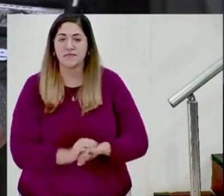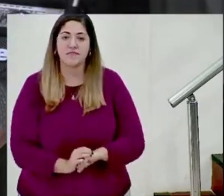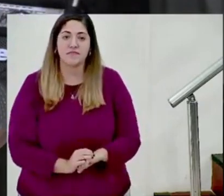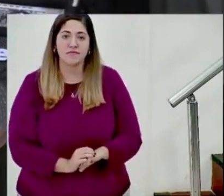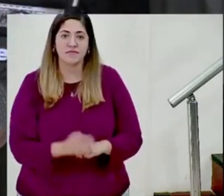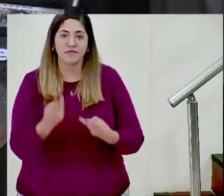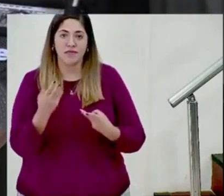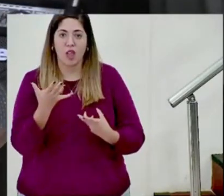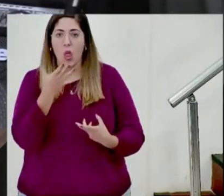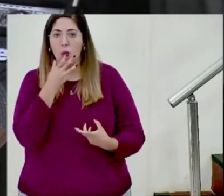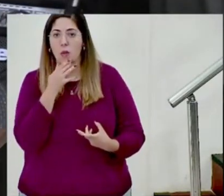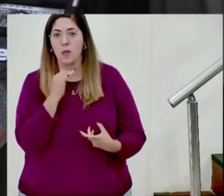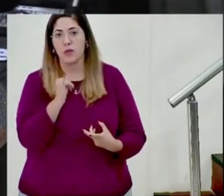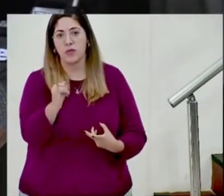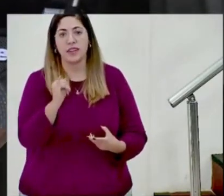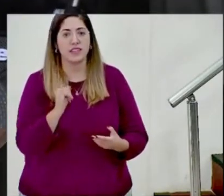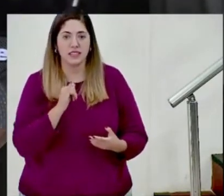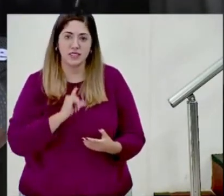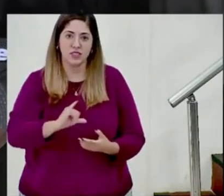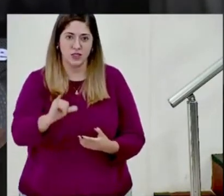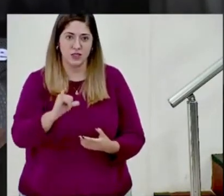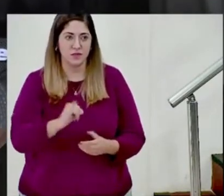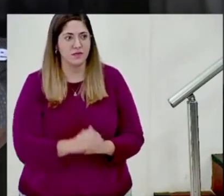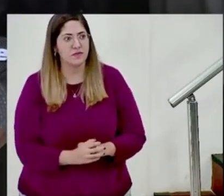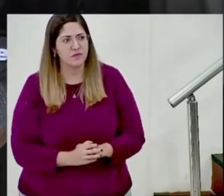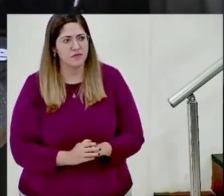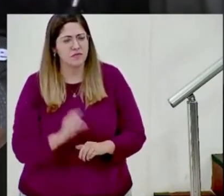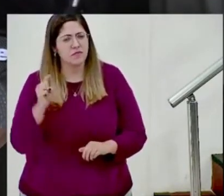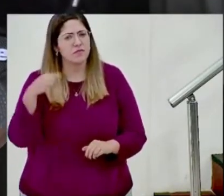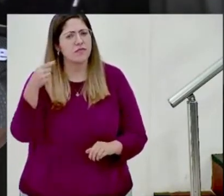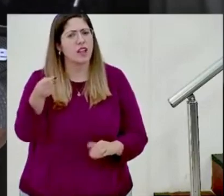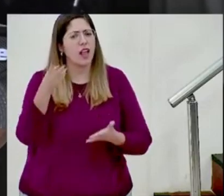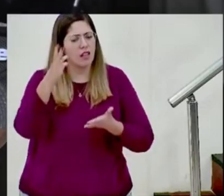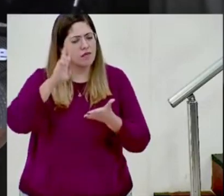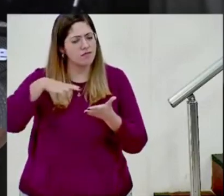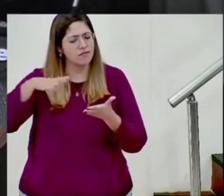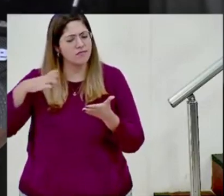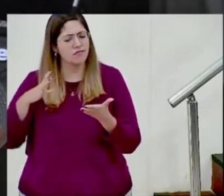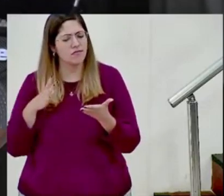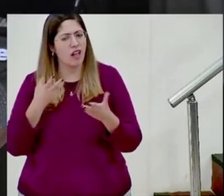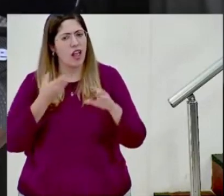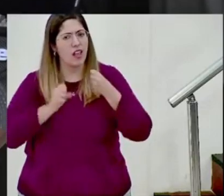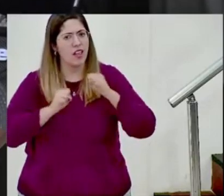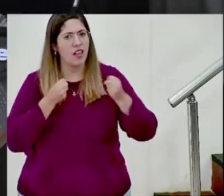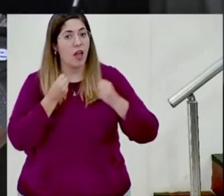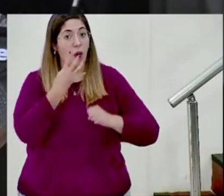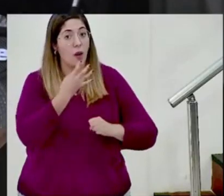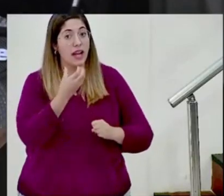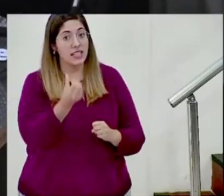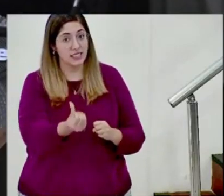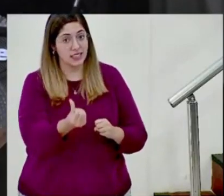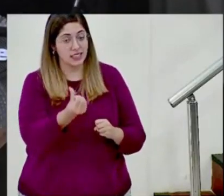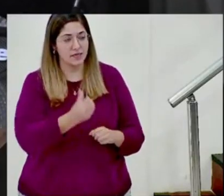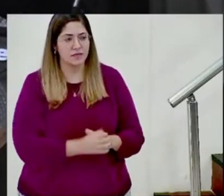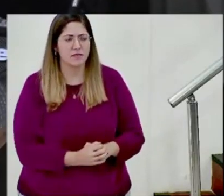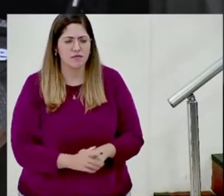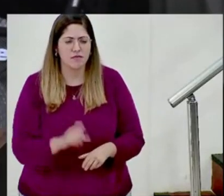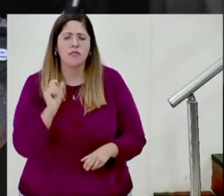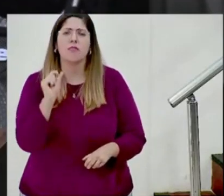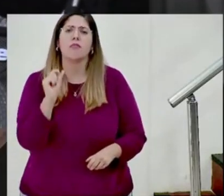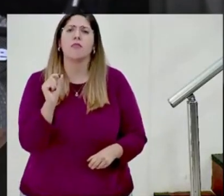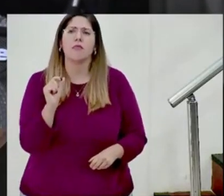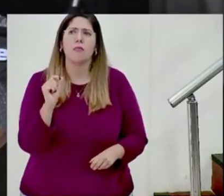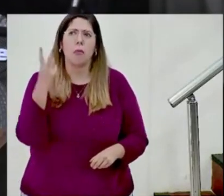Então, podemos começar a falar daqui a pouco sobre o Salmo 46. O que essa história tem a ver com o